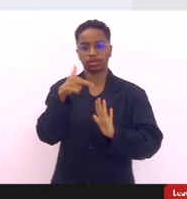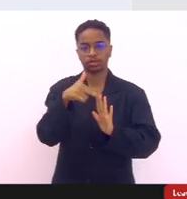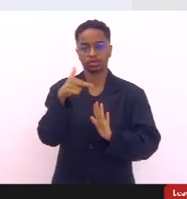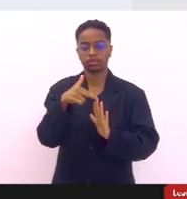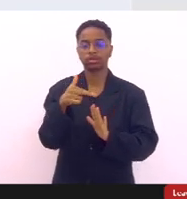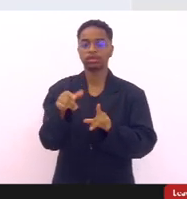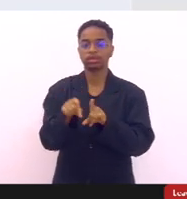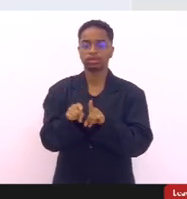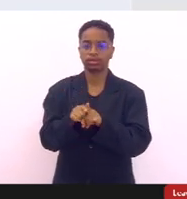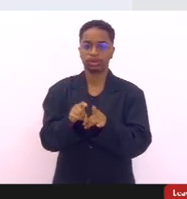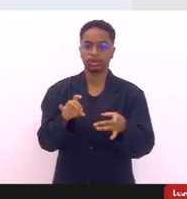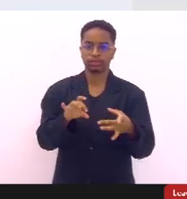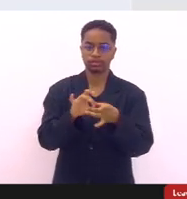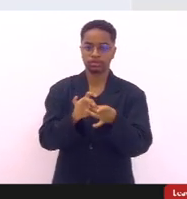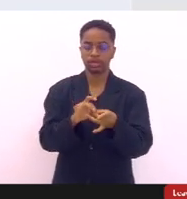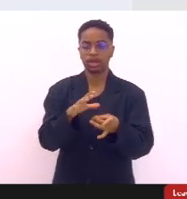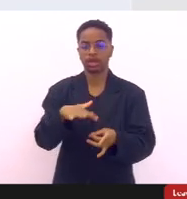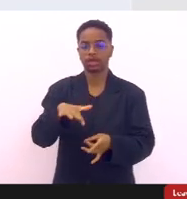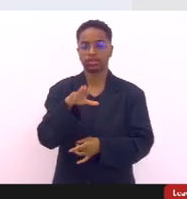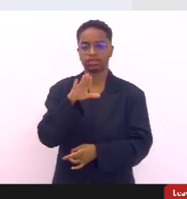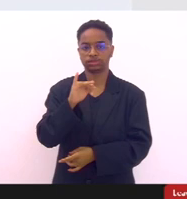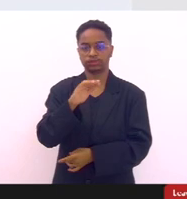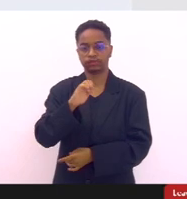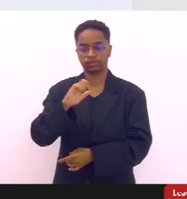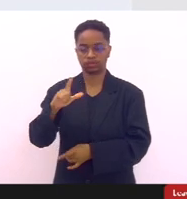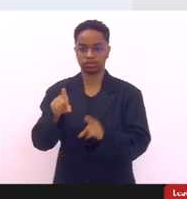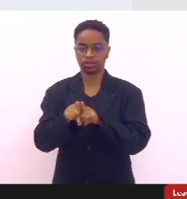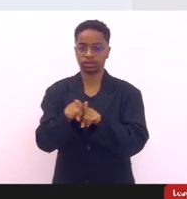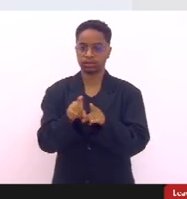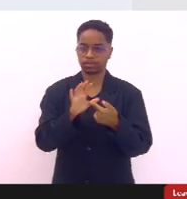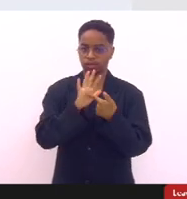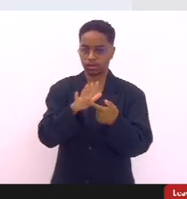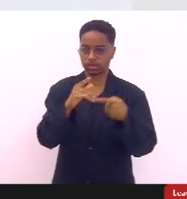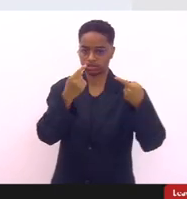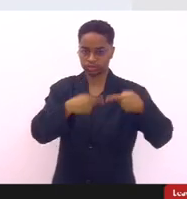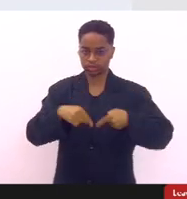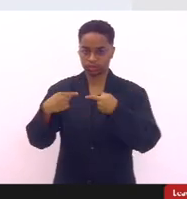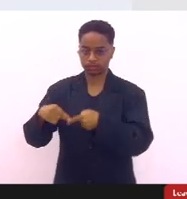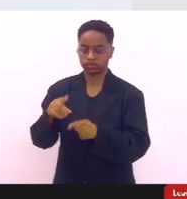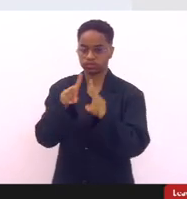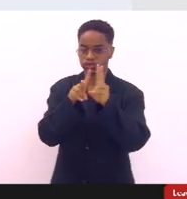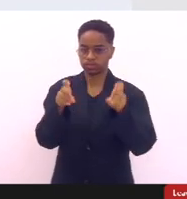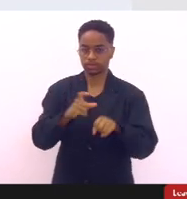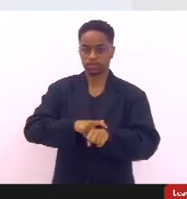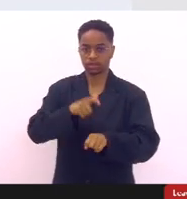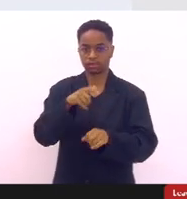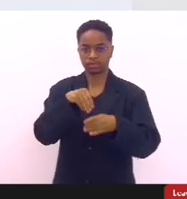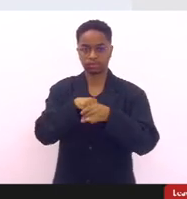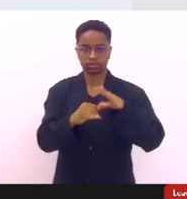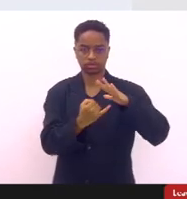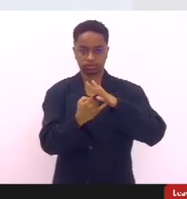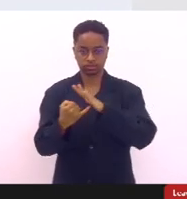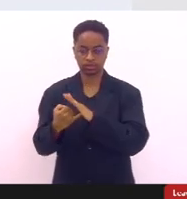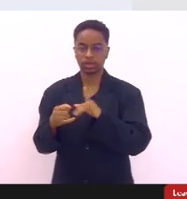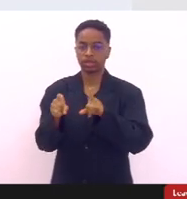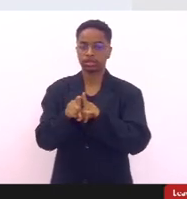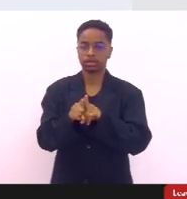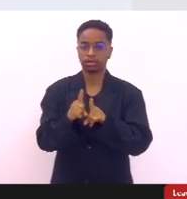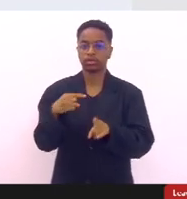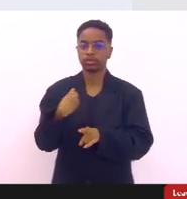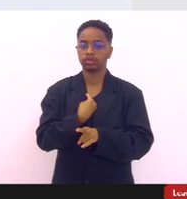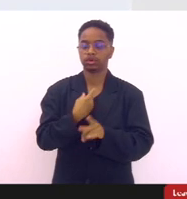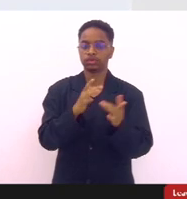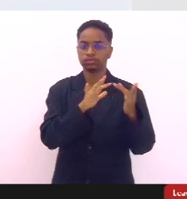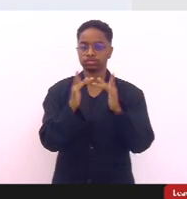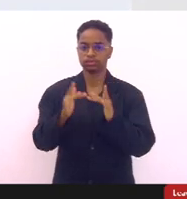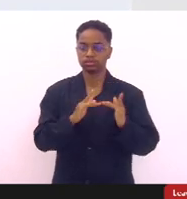6, Impactuação CIB, com desafios relacionados aos tempos institucionais. A gente o tempo todo fez essa